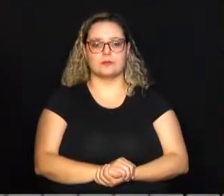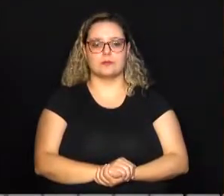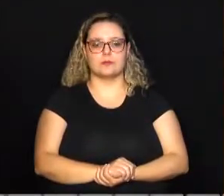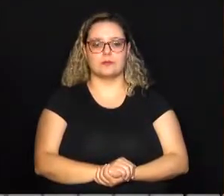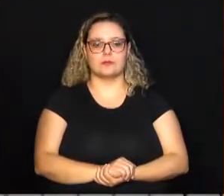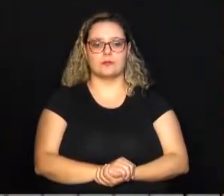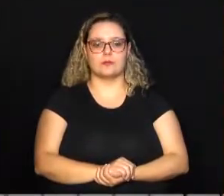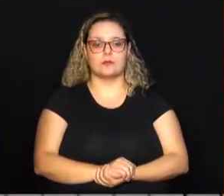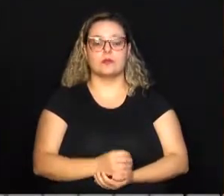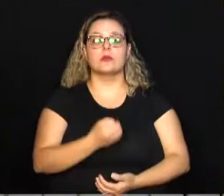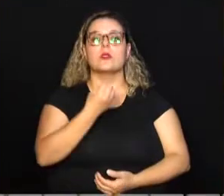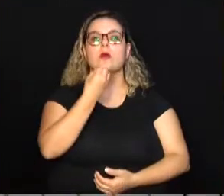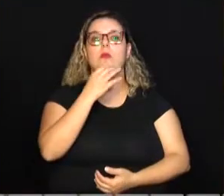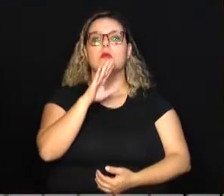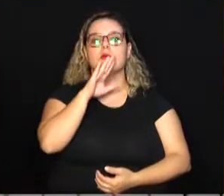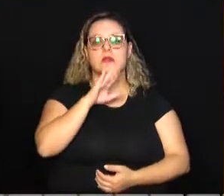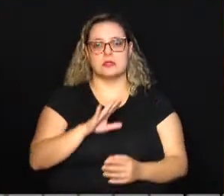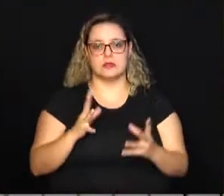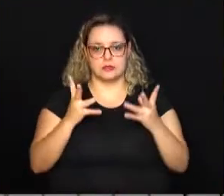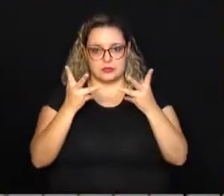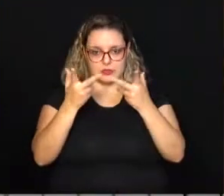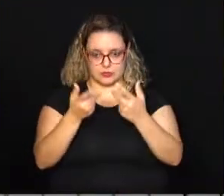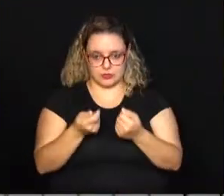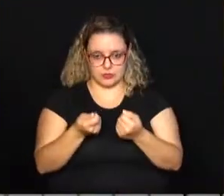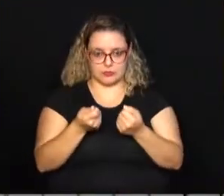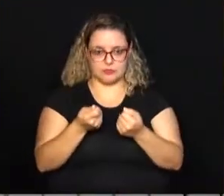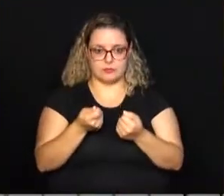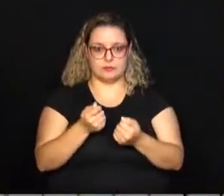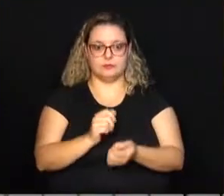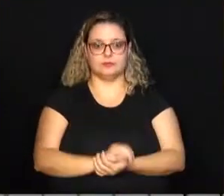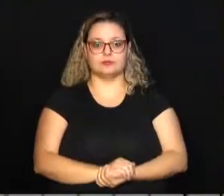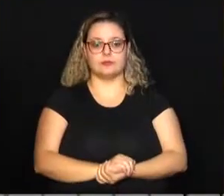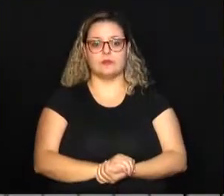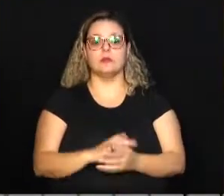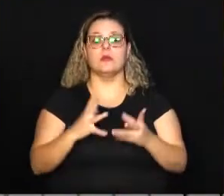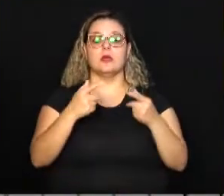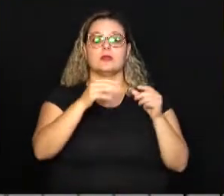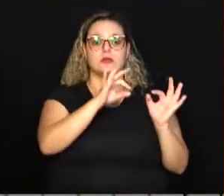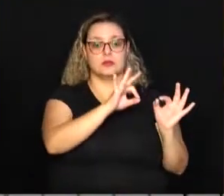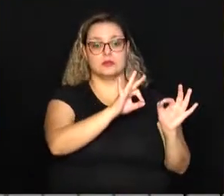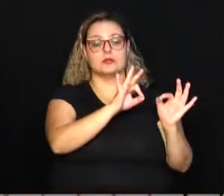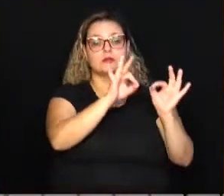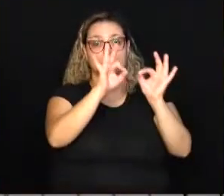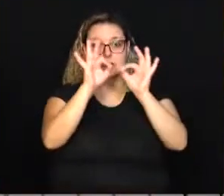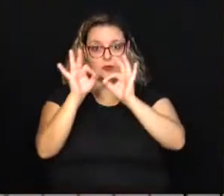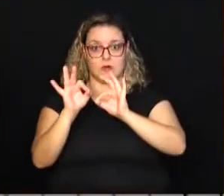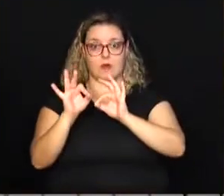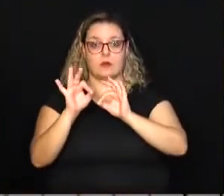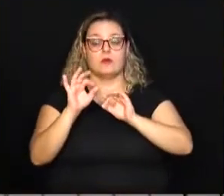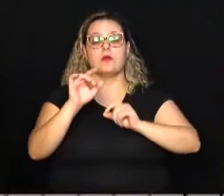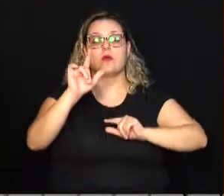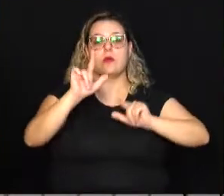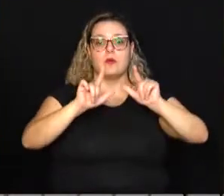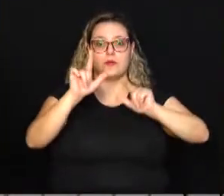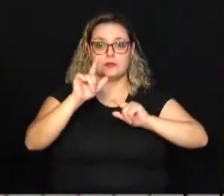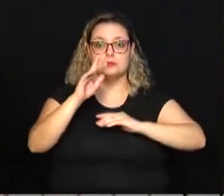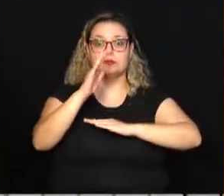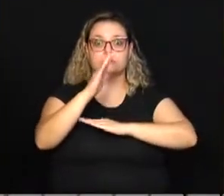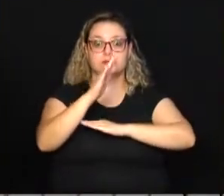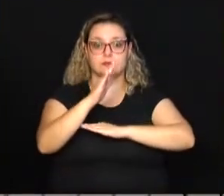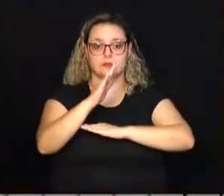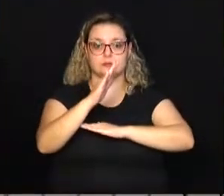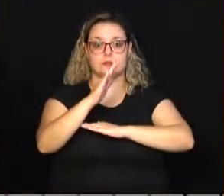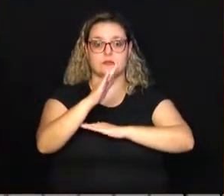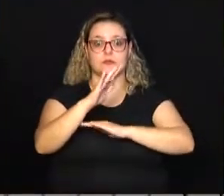Muito boa tarde a todos, o público que nos acompanha pela TV Câmara, o público que nos acompanha